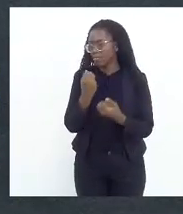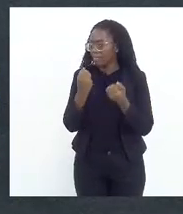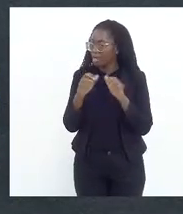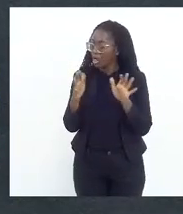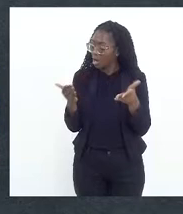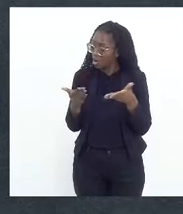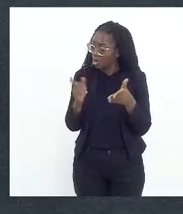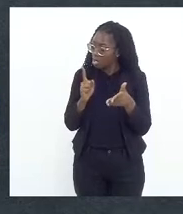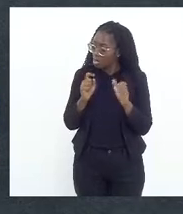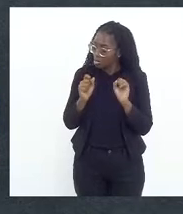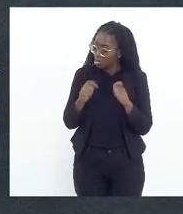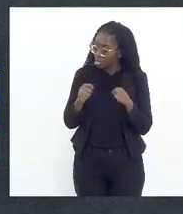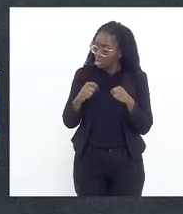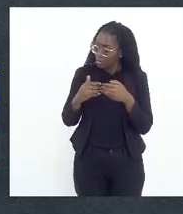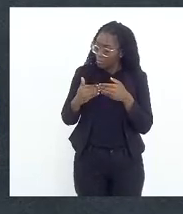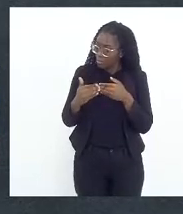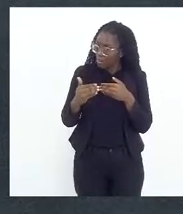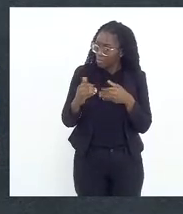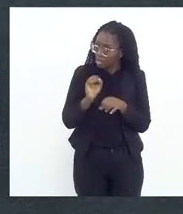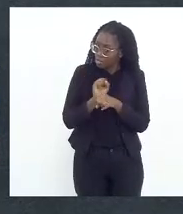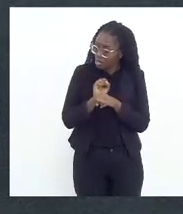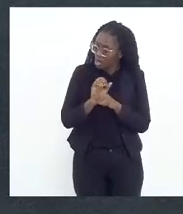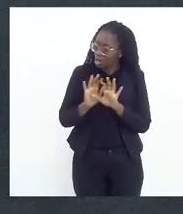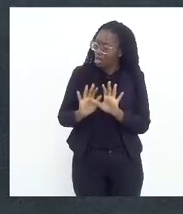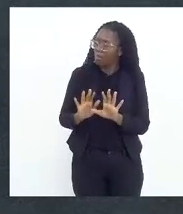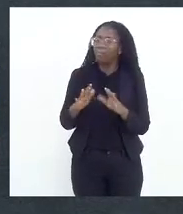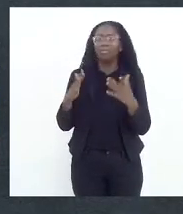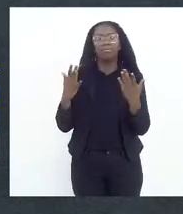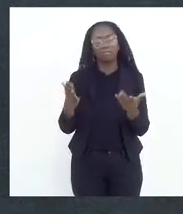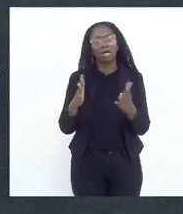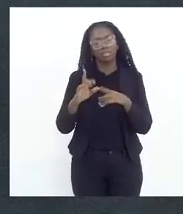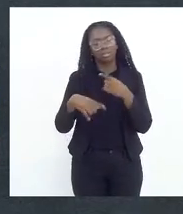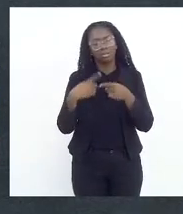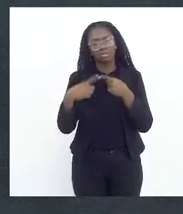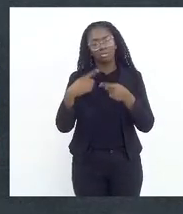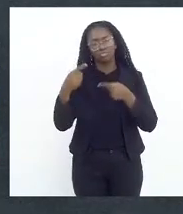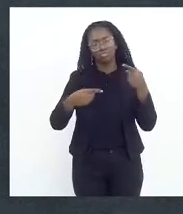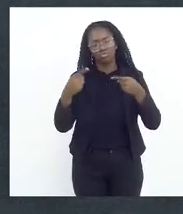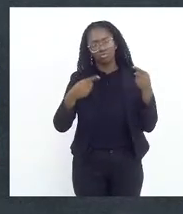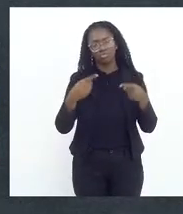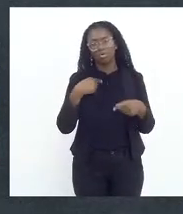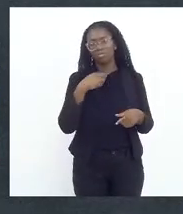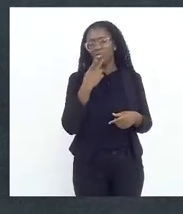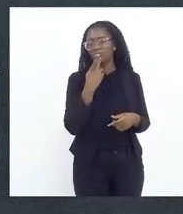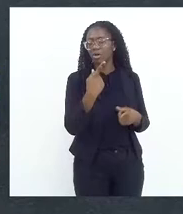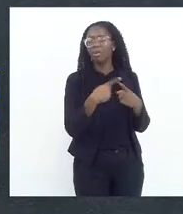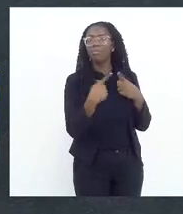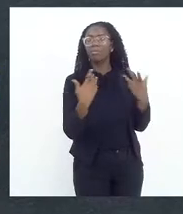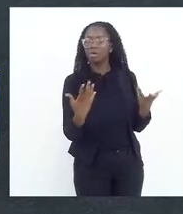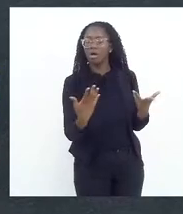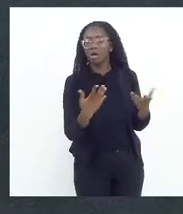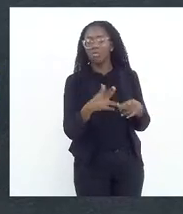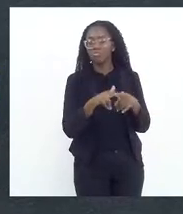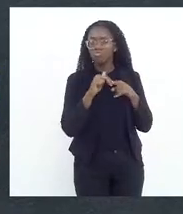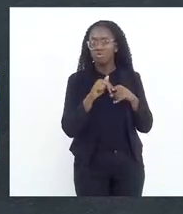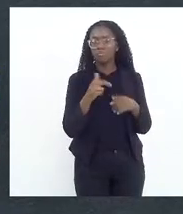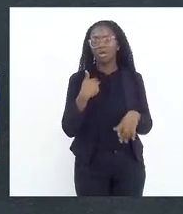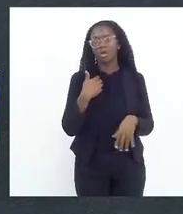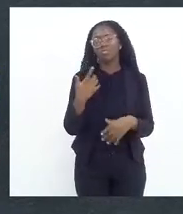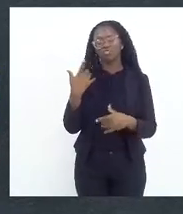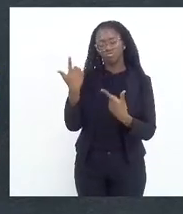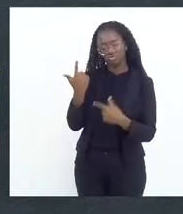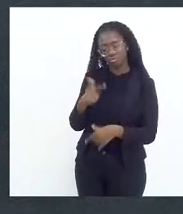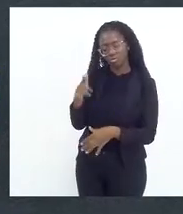de discutir a matéria, eu direi por quê. Então, estou votando, mais uma vez,